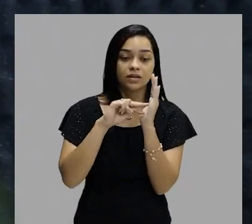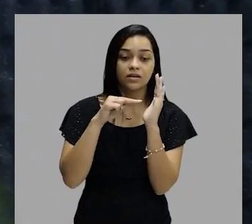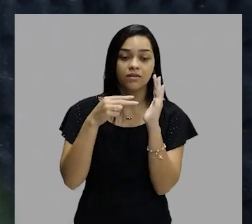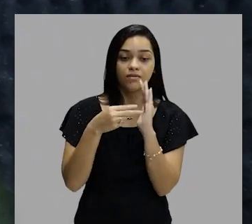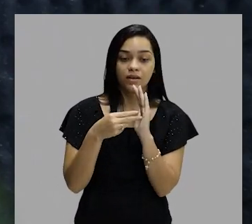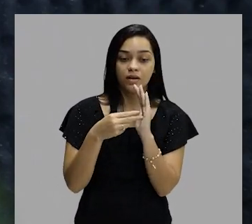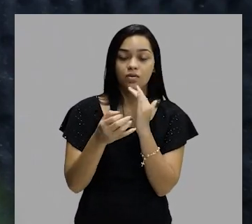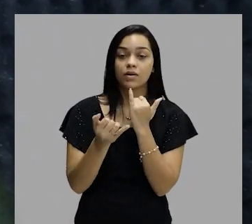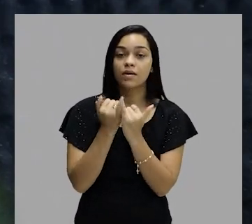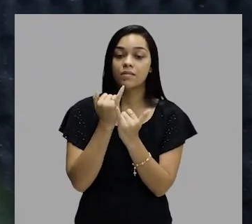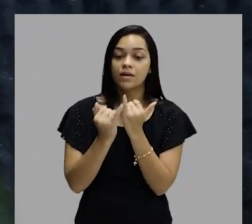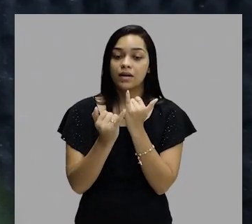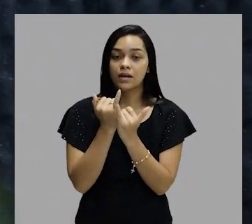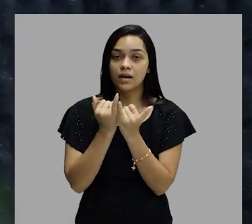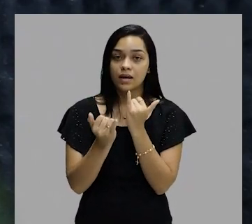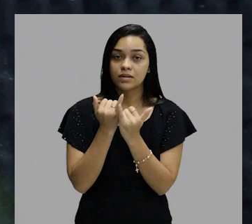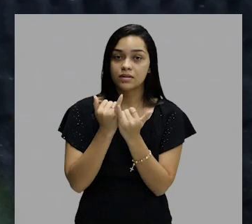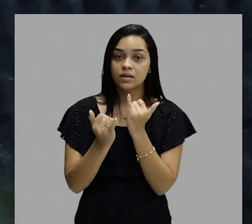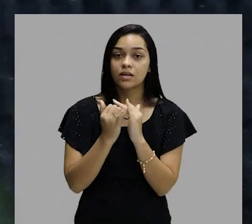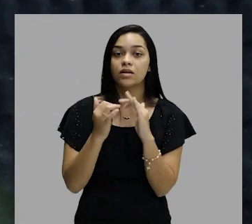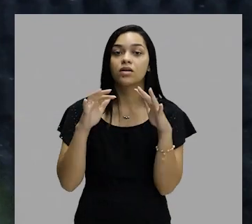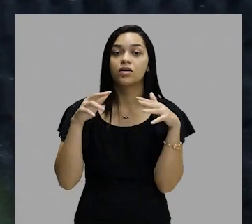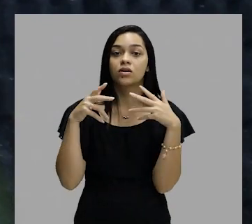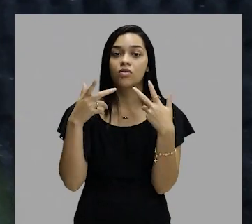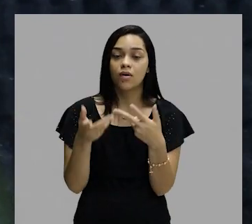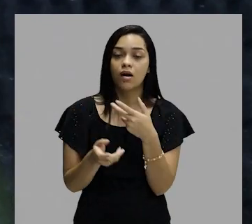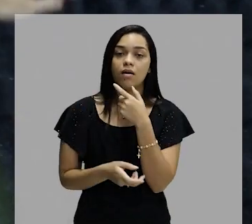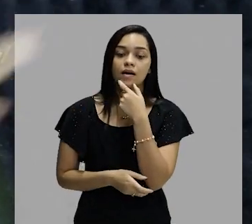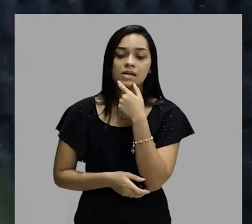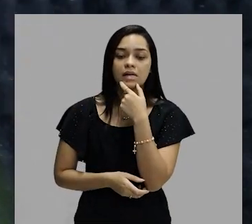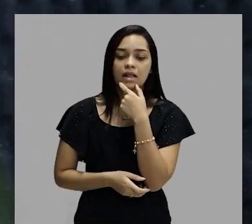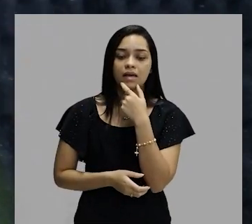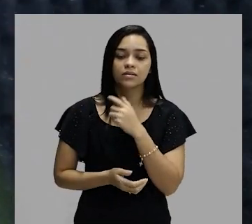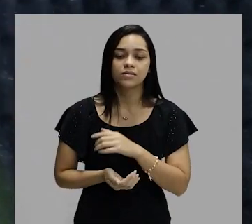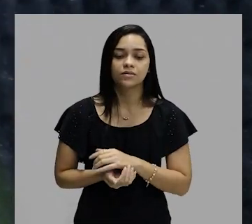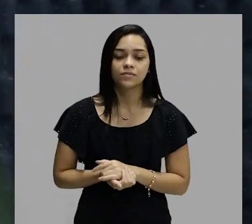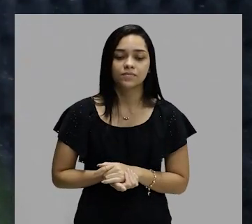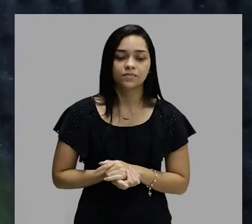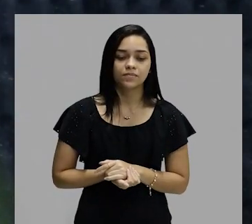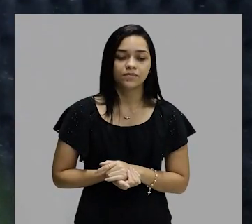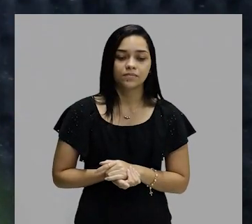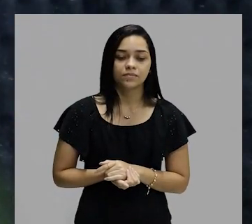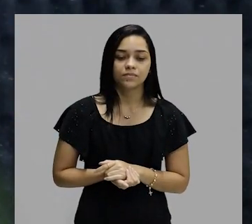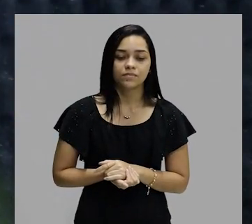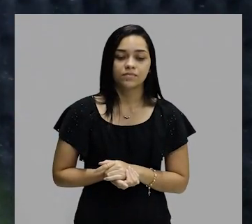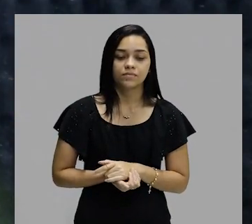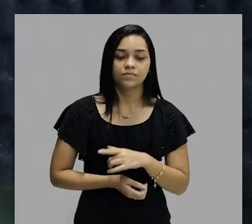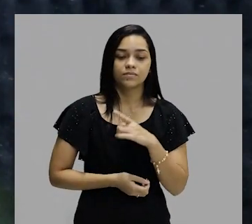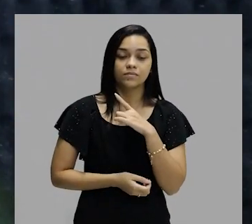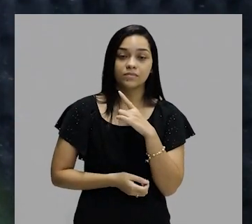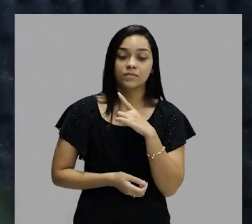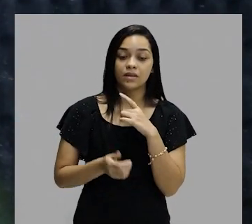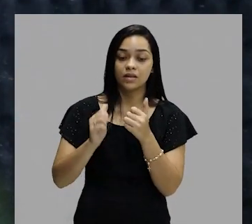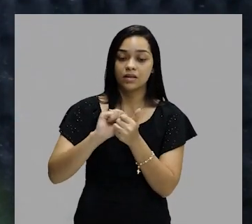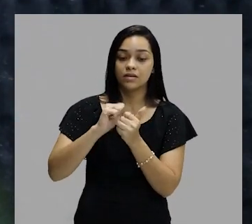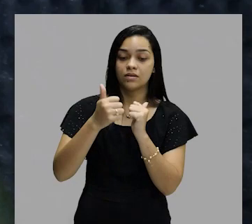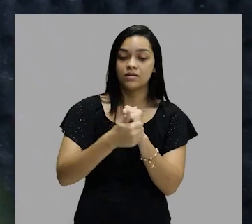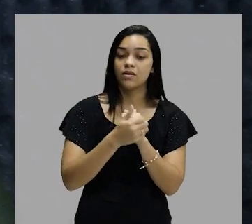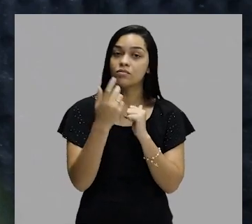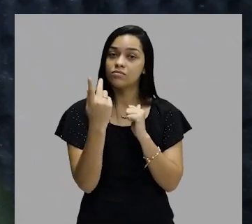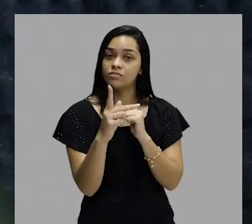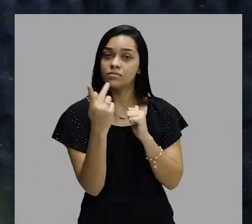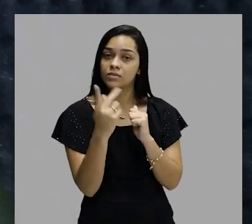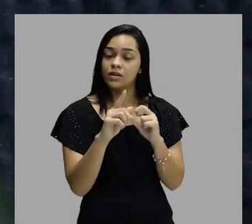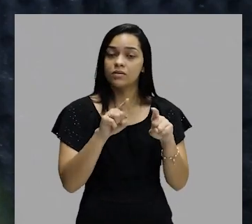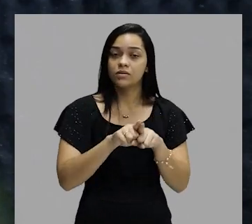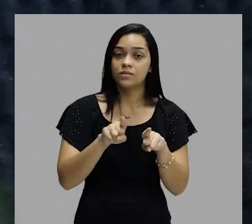significa, o que ela parece e qual é o equivalente em inglês. Tá? O significado é a tradução dela. Tá?